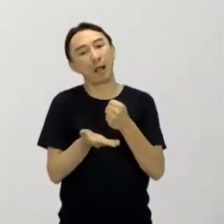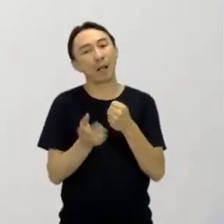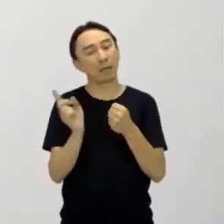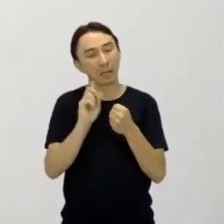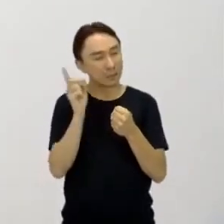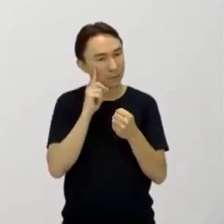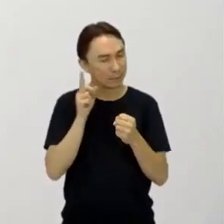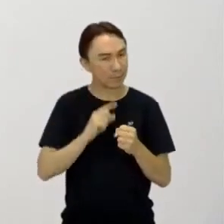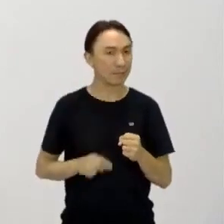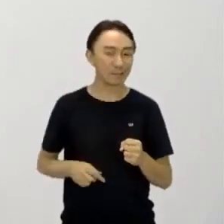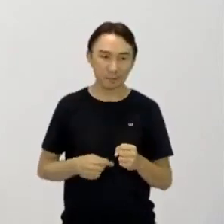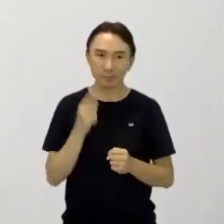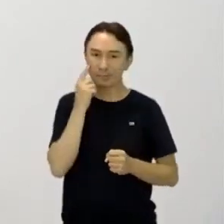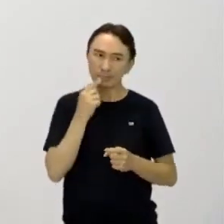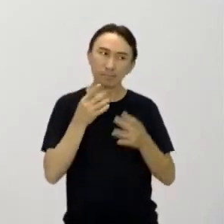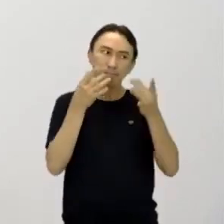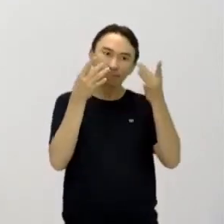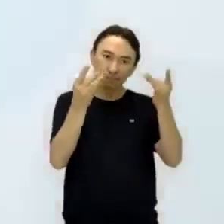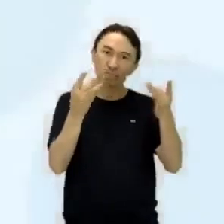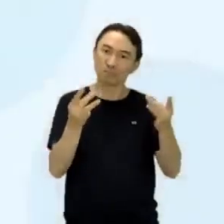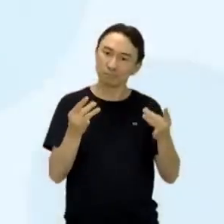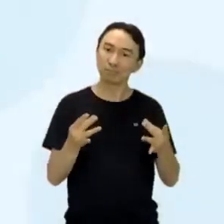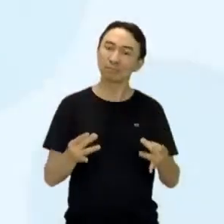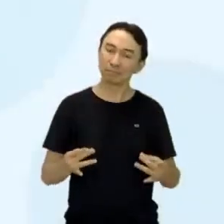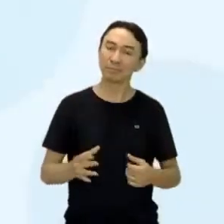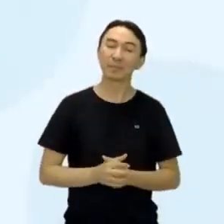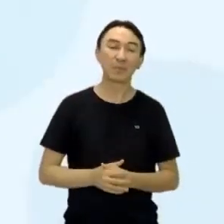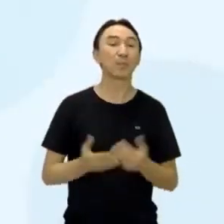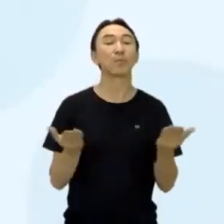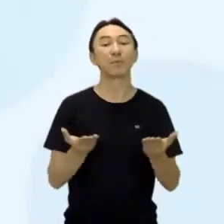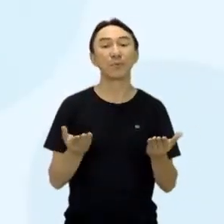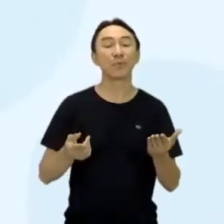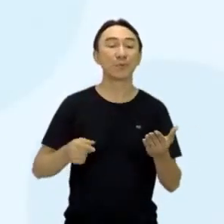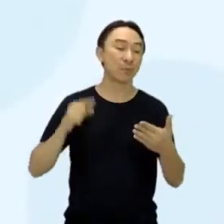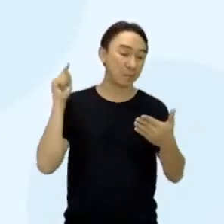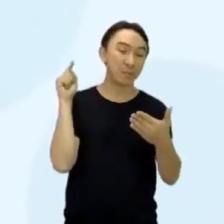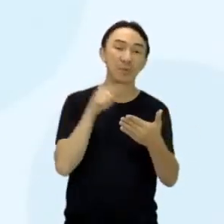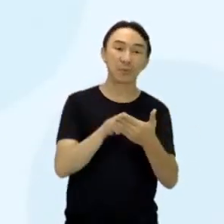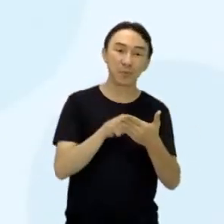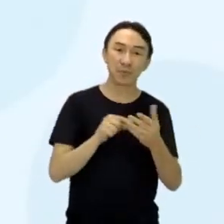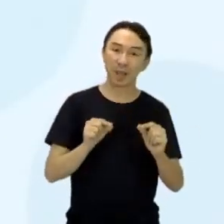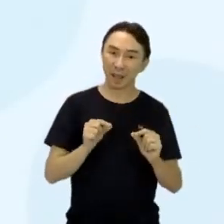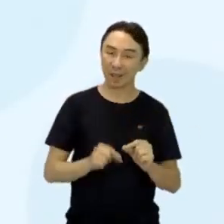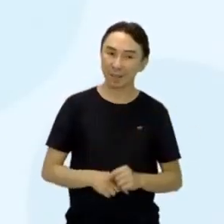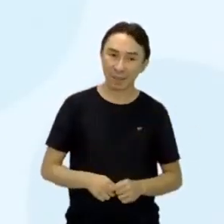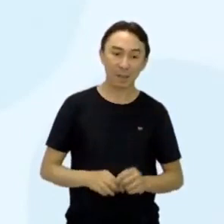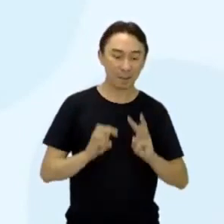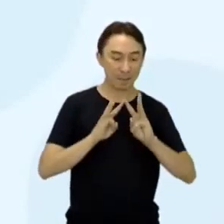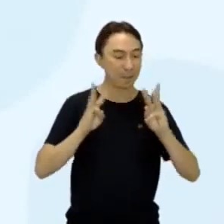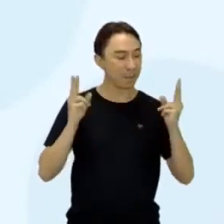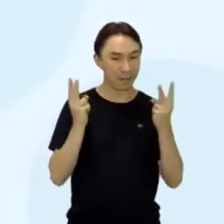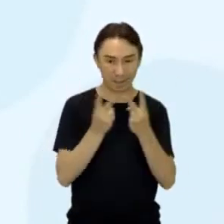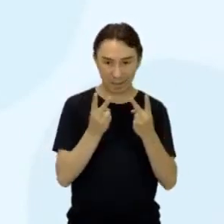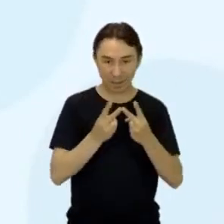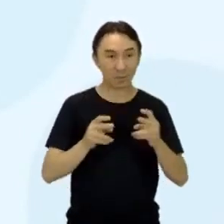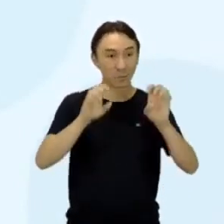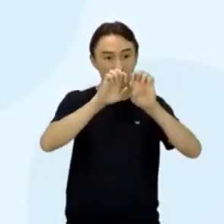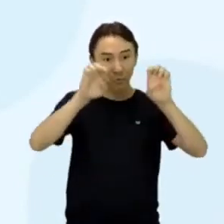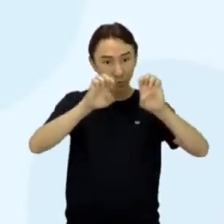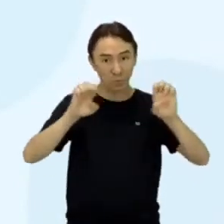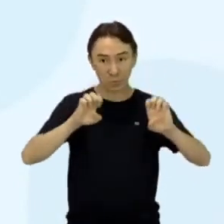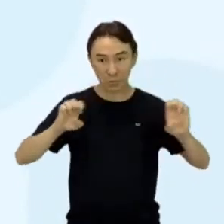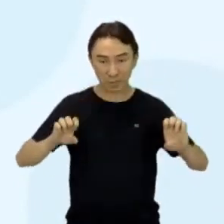vai trabalhar hoje. Portanto, o nosso objetivo é estudar a estrutura da matéria, levando em consideração as alterações